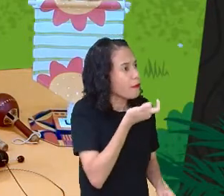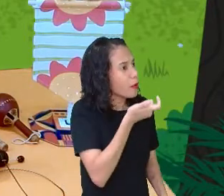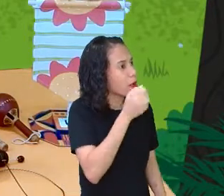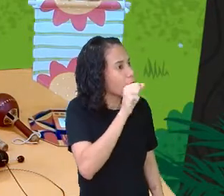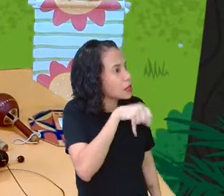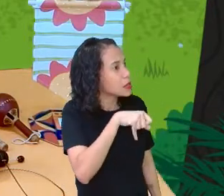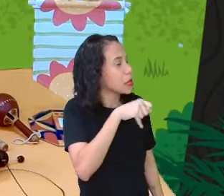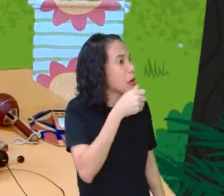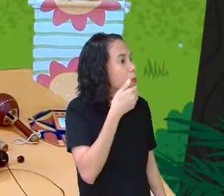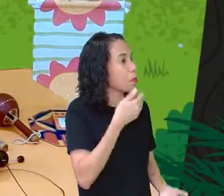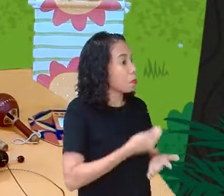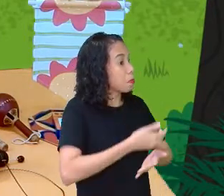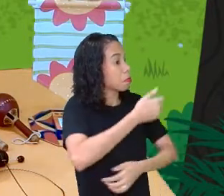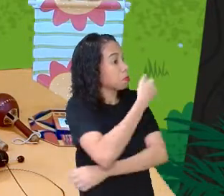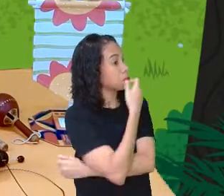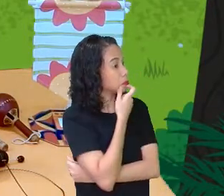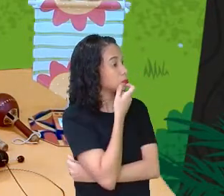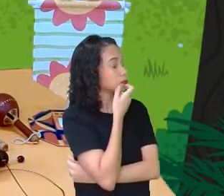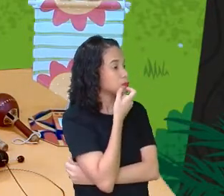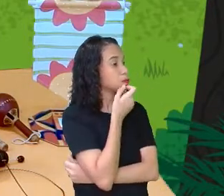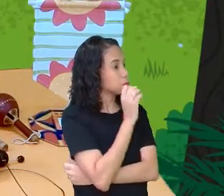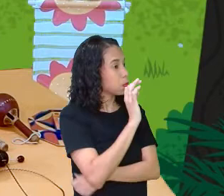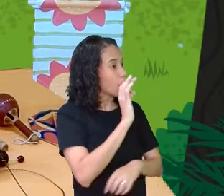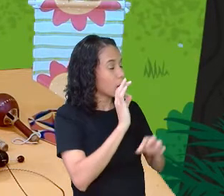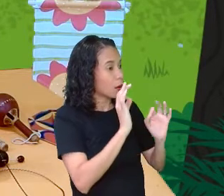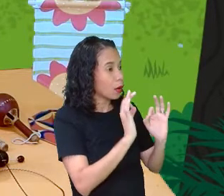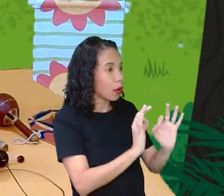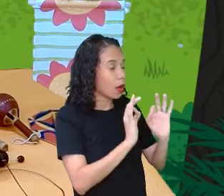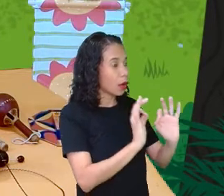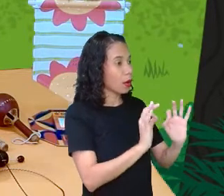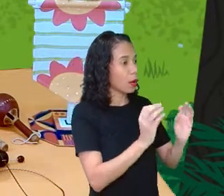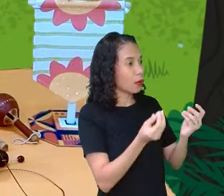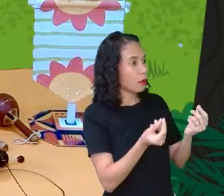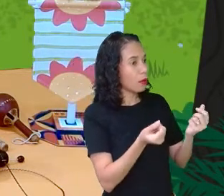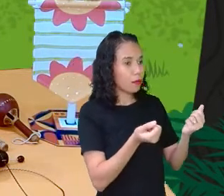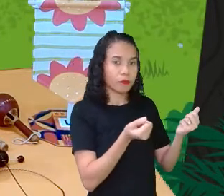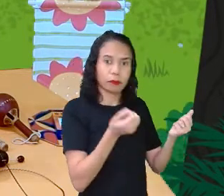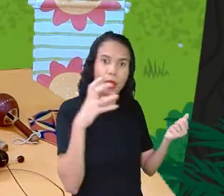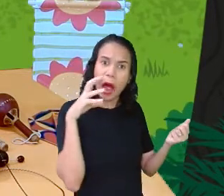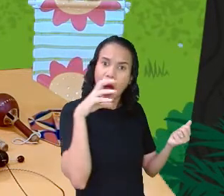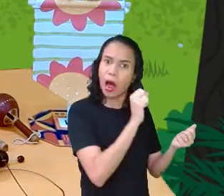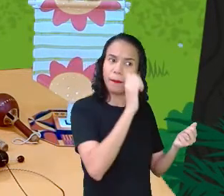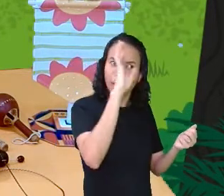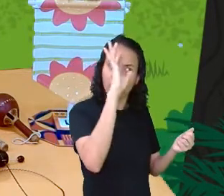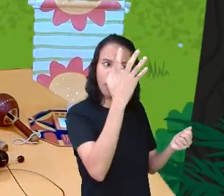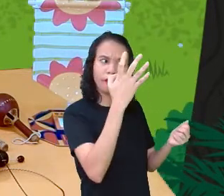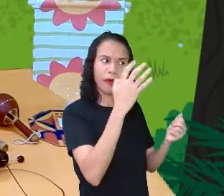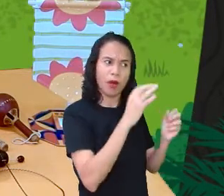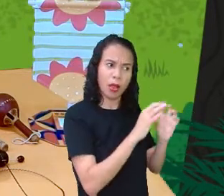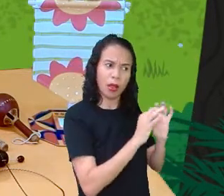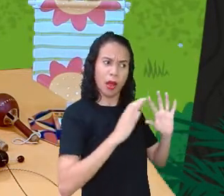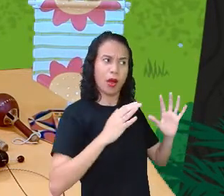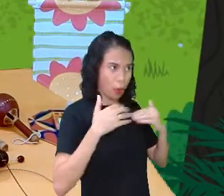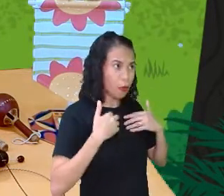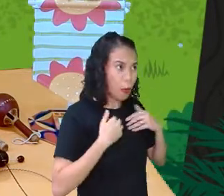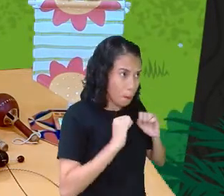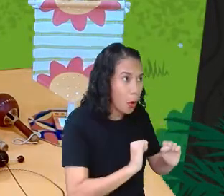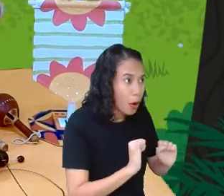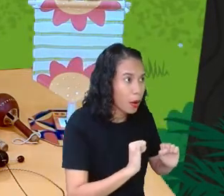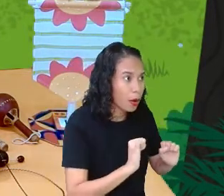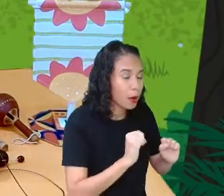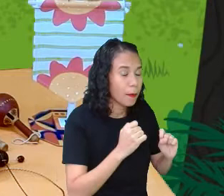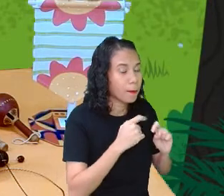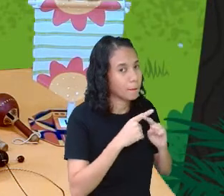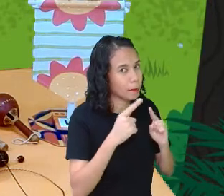Ele ficou impressionado com a decisão tão rápida, autorizou a ida dele. Só teve um